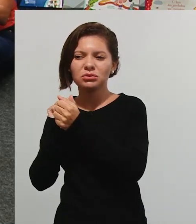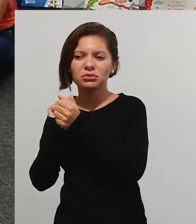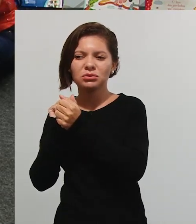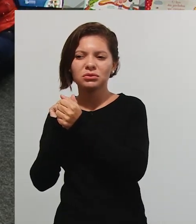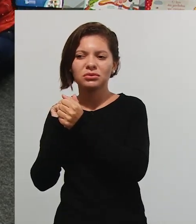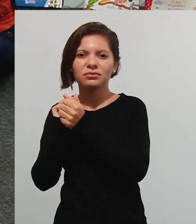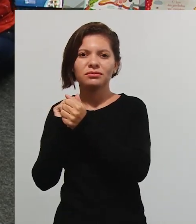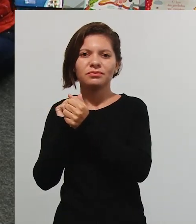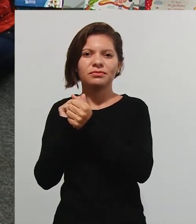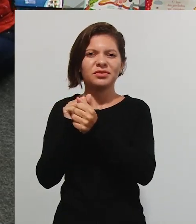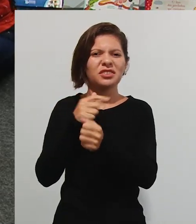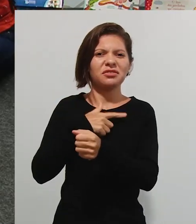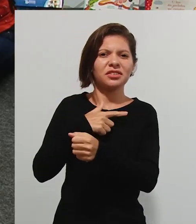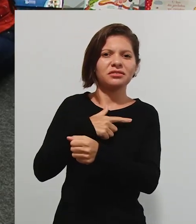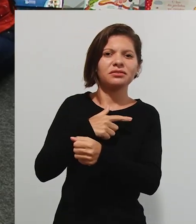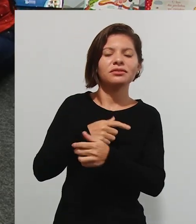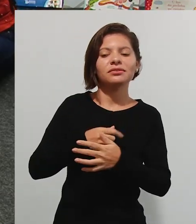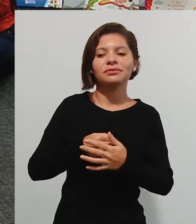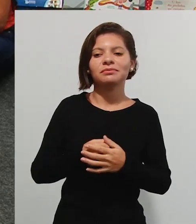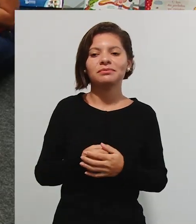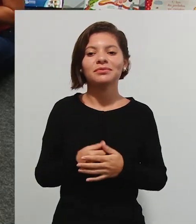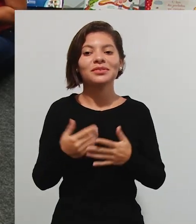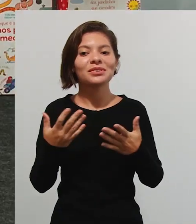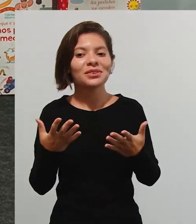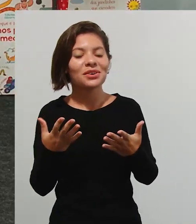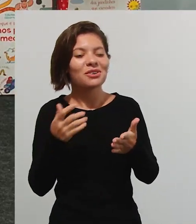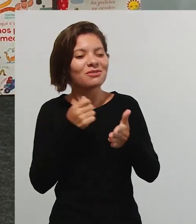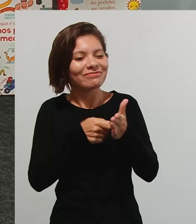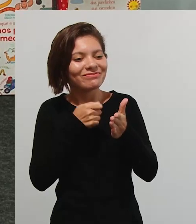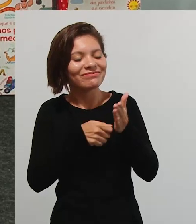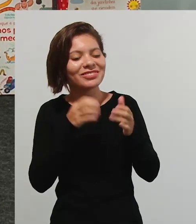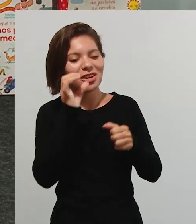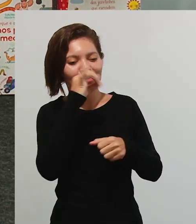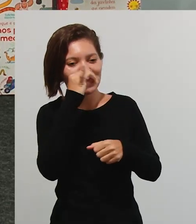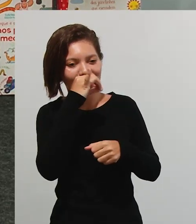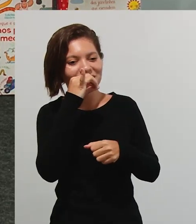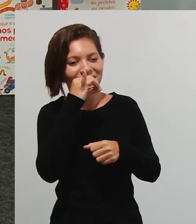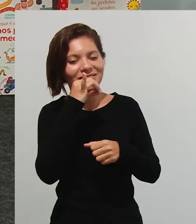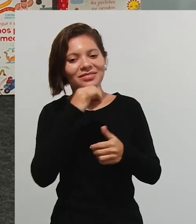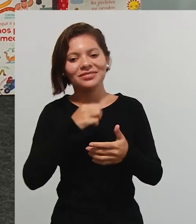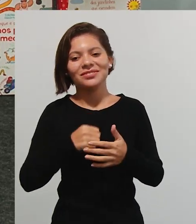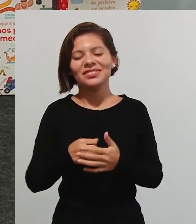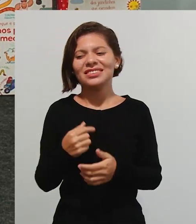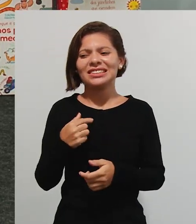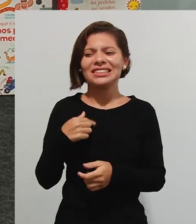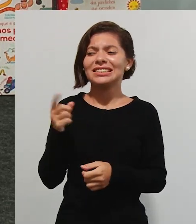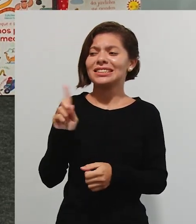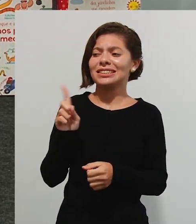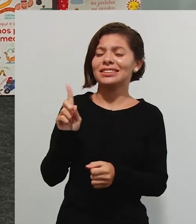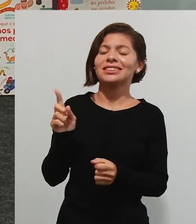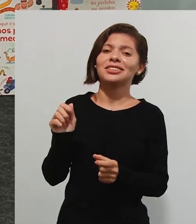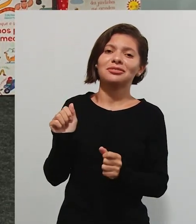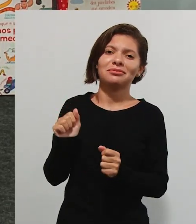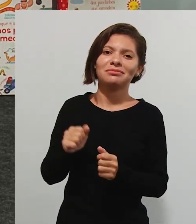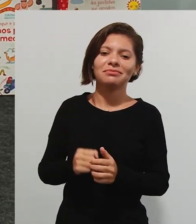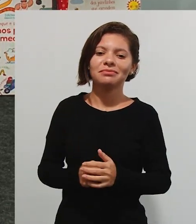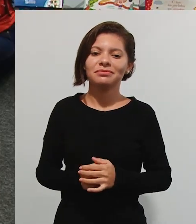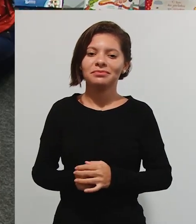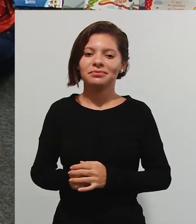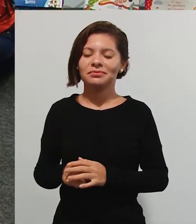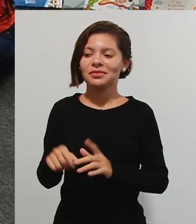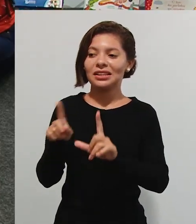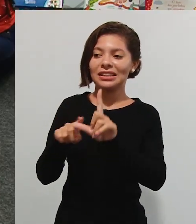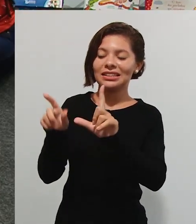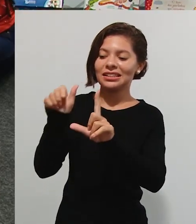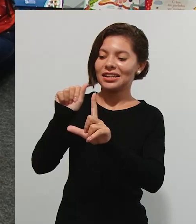né? Se Não misturar fica, tudo. né? Vamos lá tentar fazer um porquinho aqui rapidinho. Não, eu não vou me arriscar no lobo, não. Eu vou só fazer o